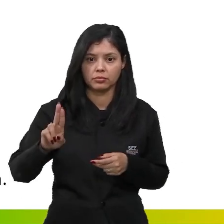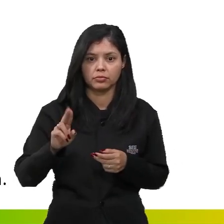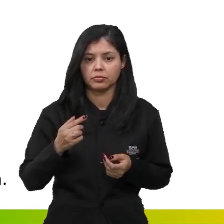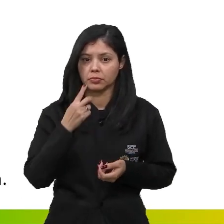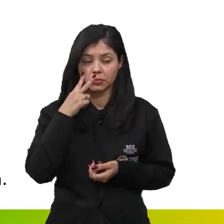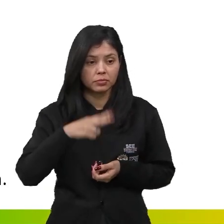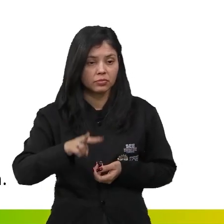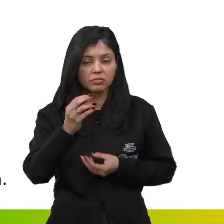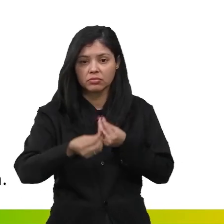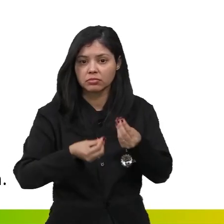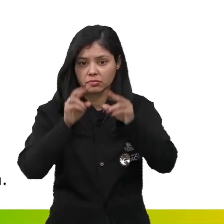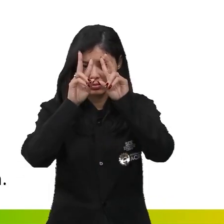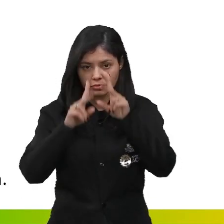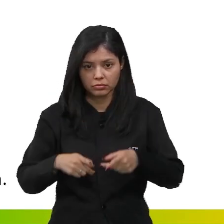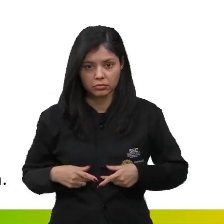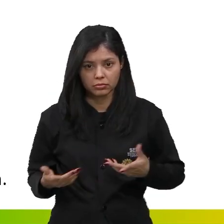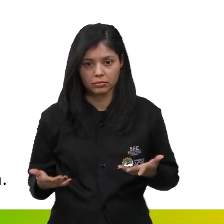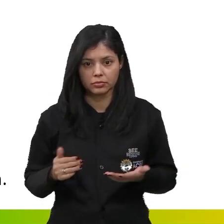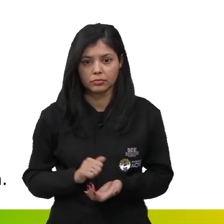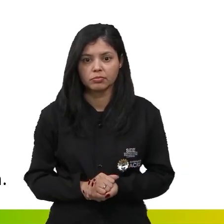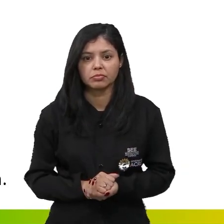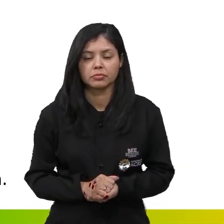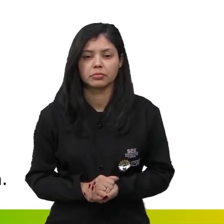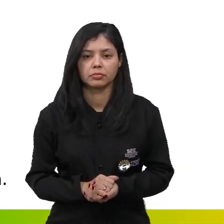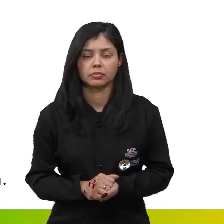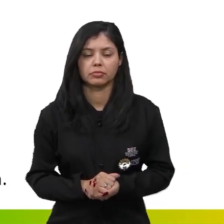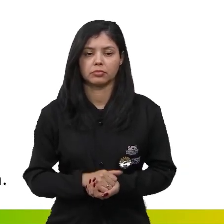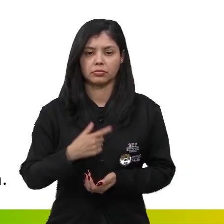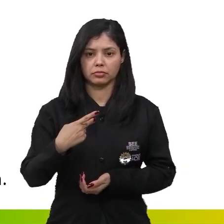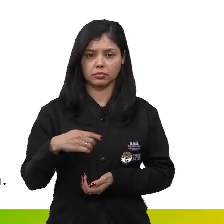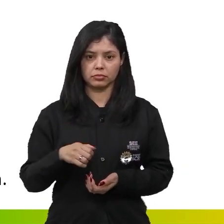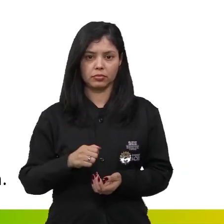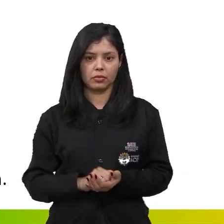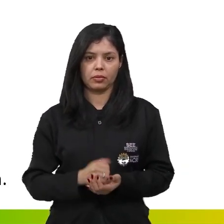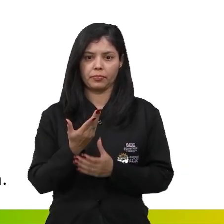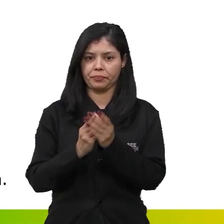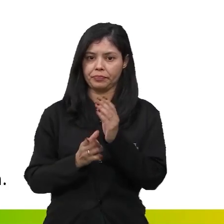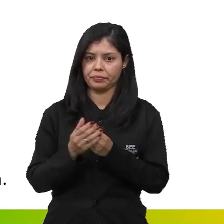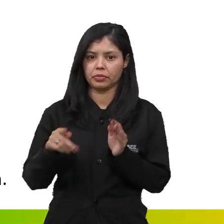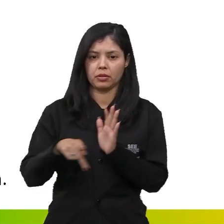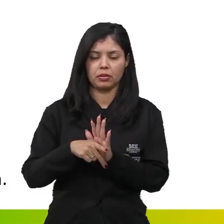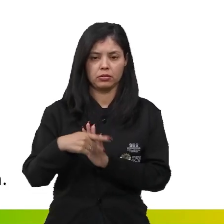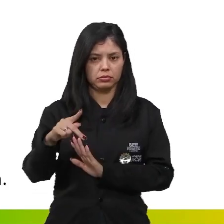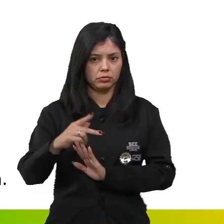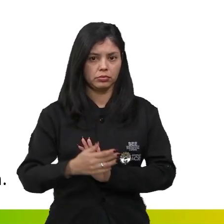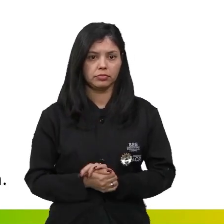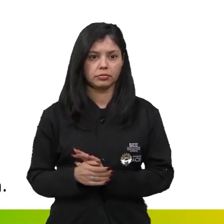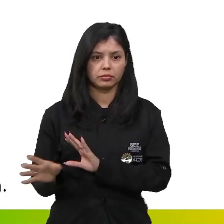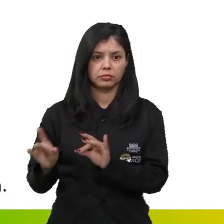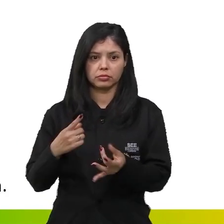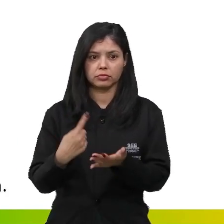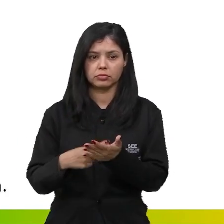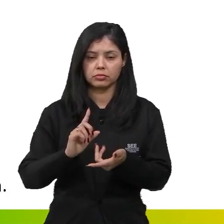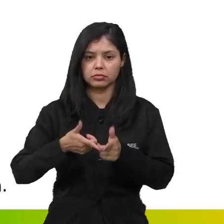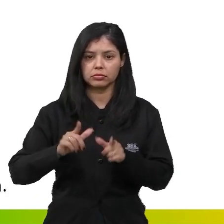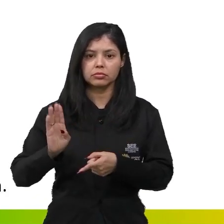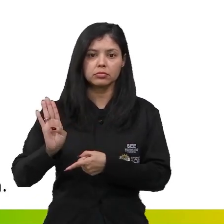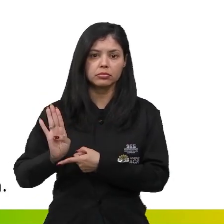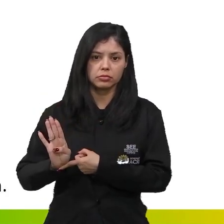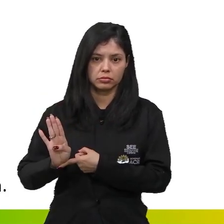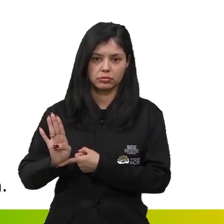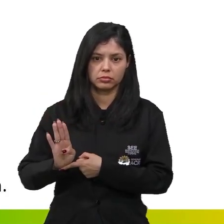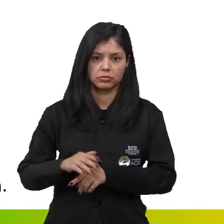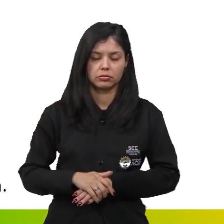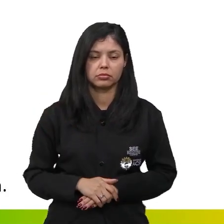encaravam eles nem como seres humanos. Eram peças, eram mão de obra. Isso nos leva à alternativa B,